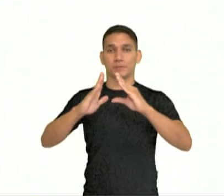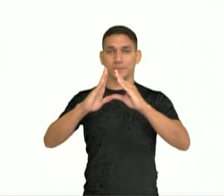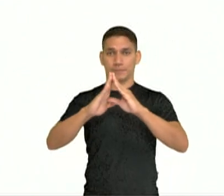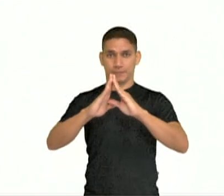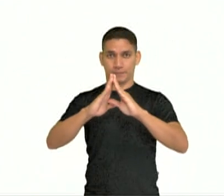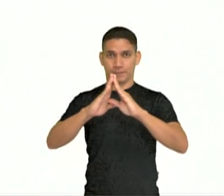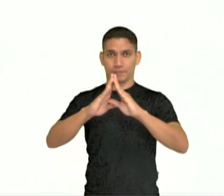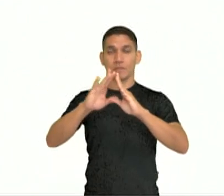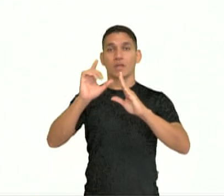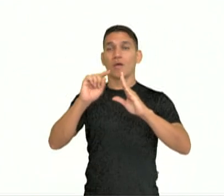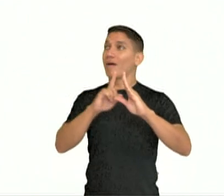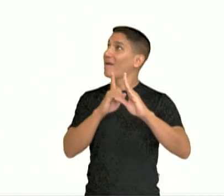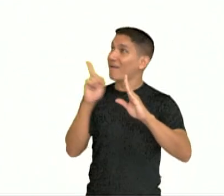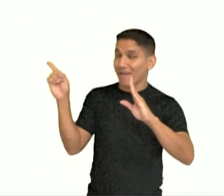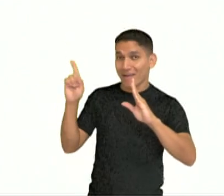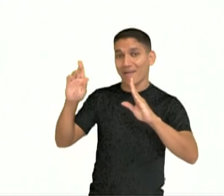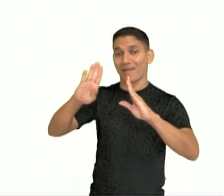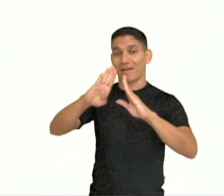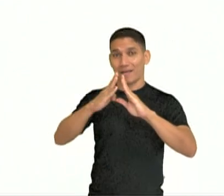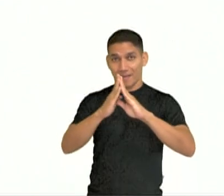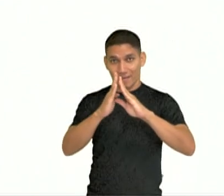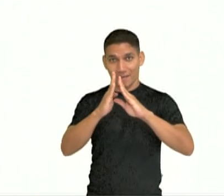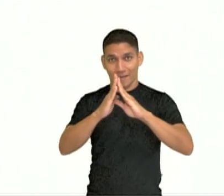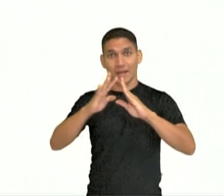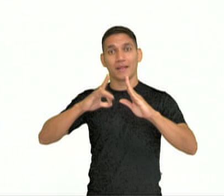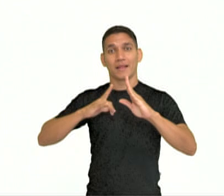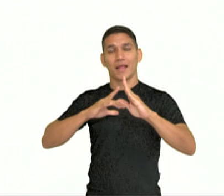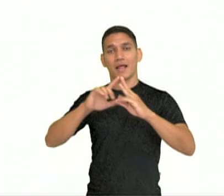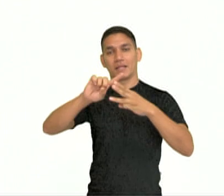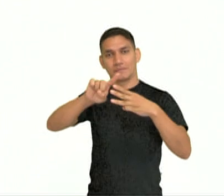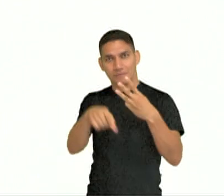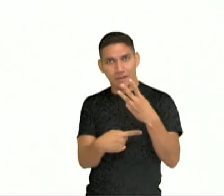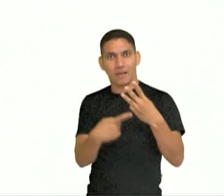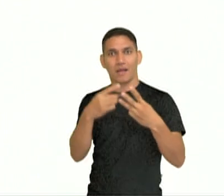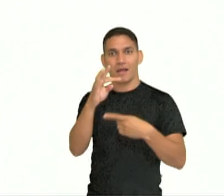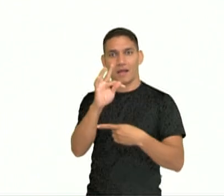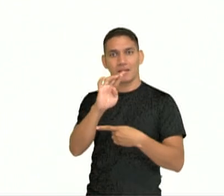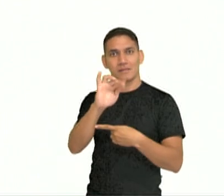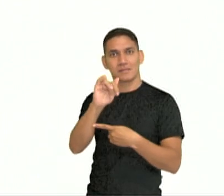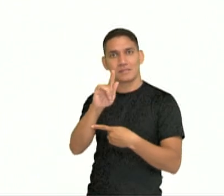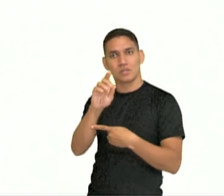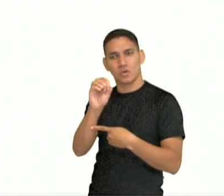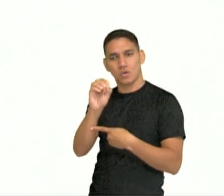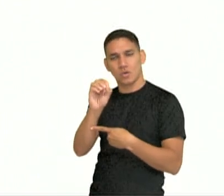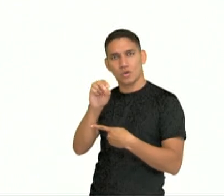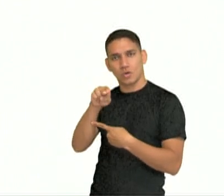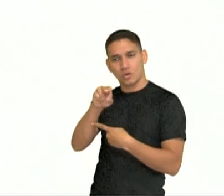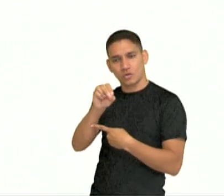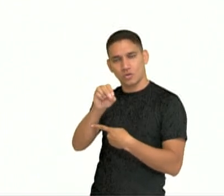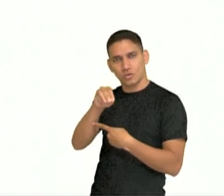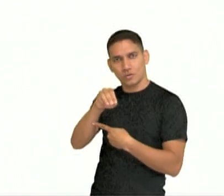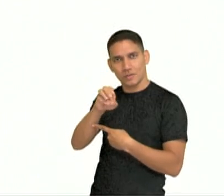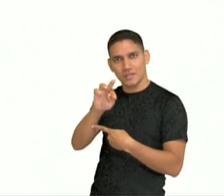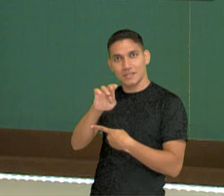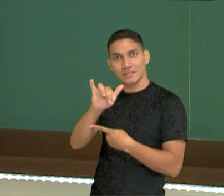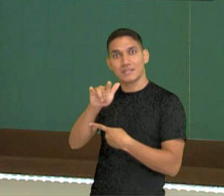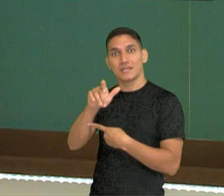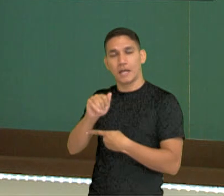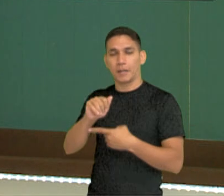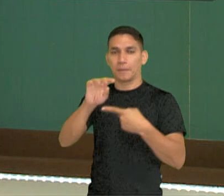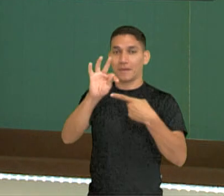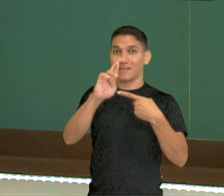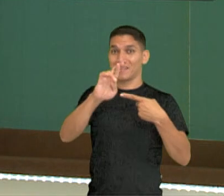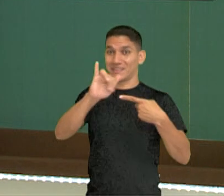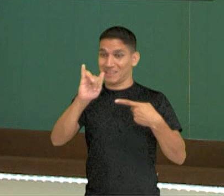Essas relações, trigonometria, o tri vem de 3, o gonos vem de